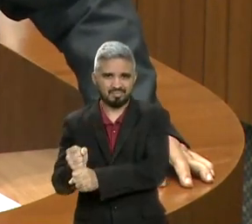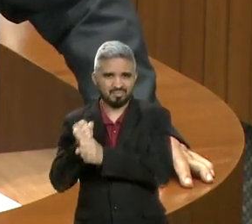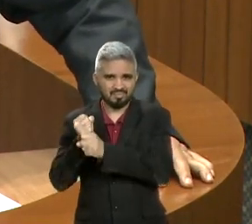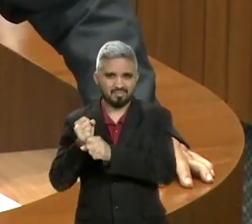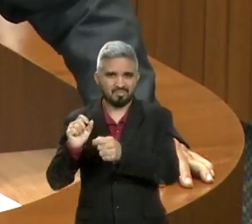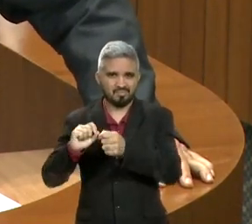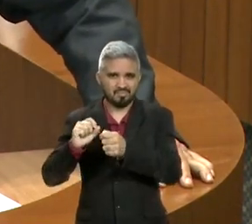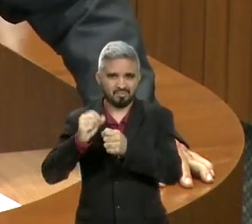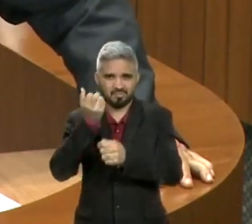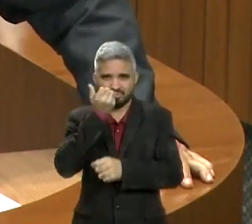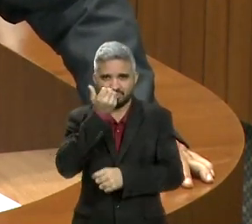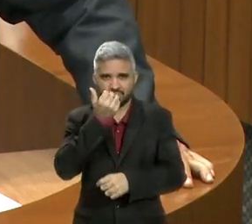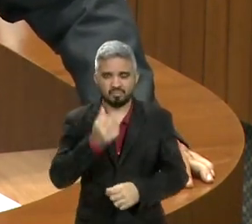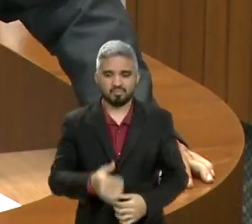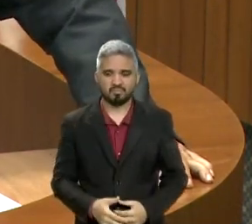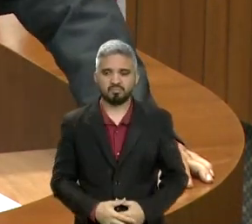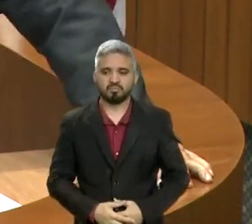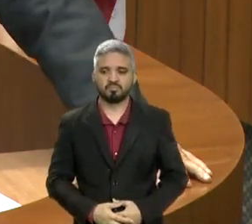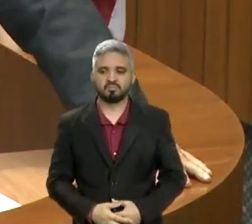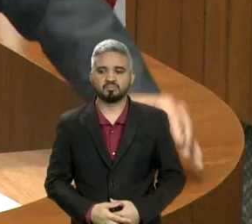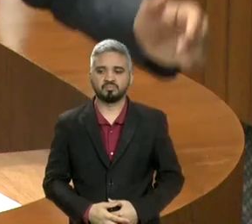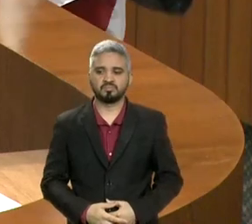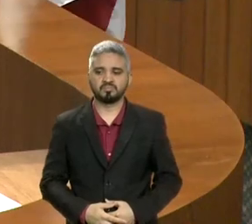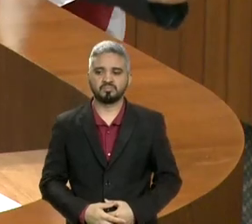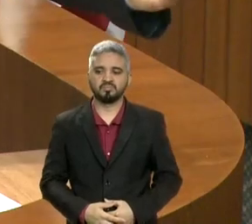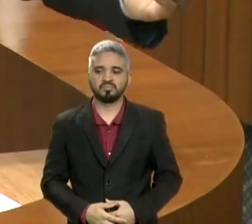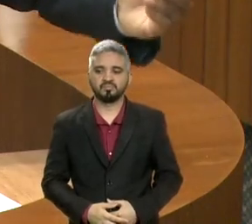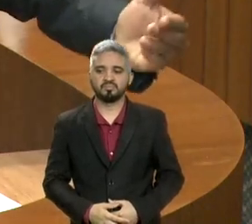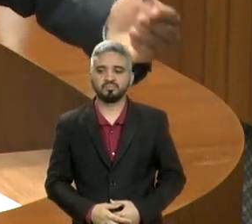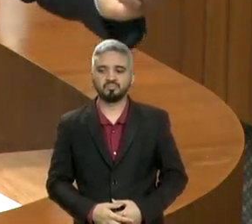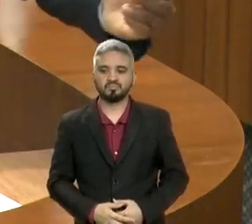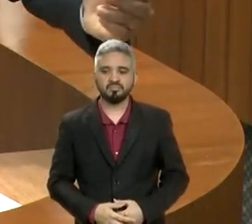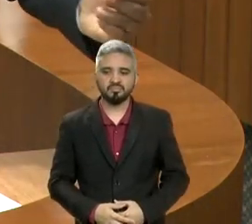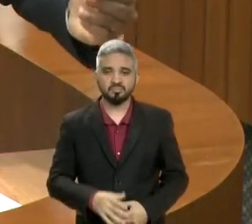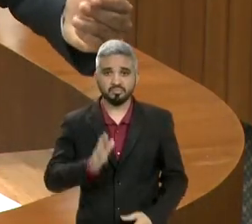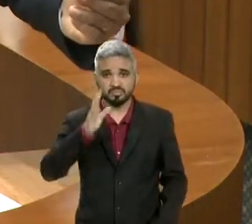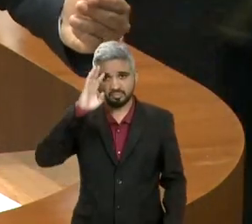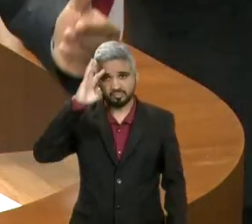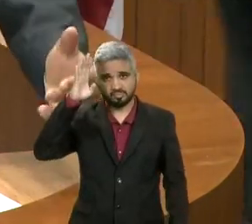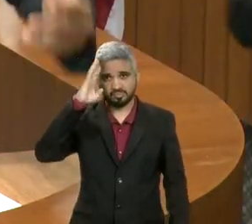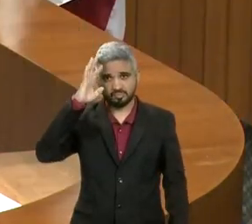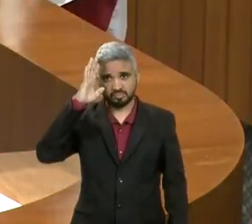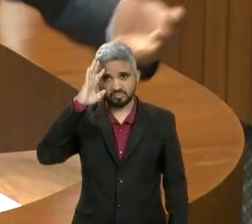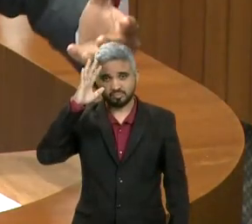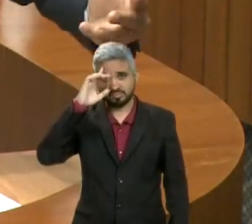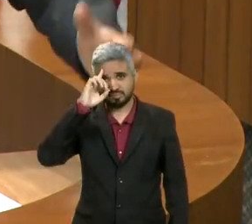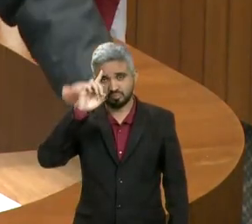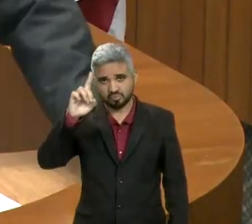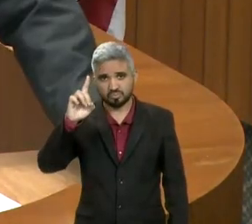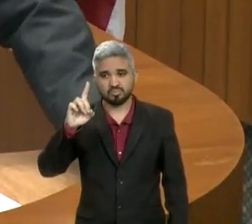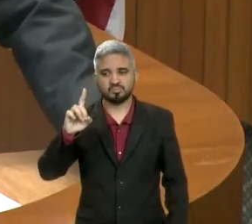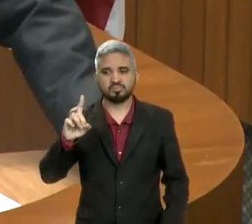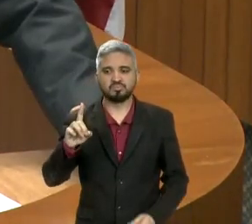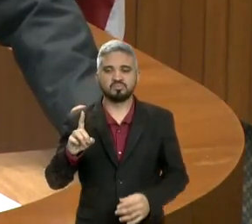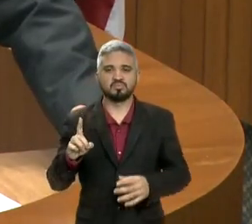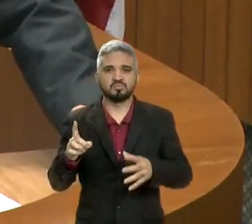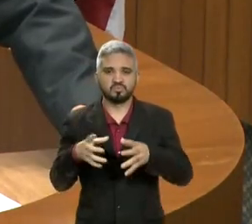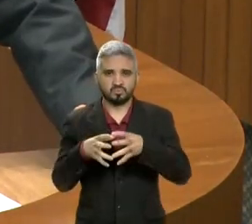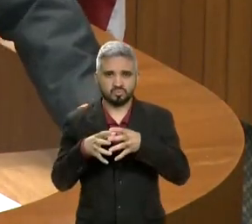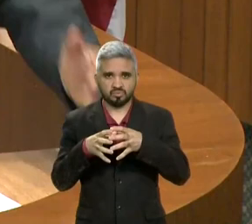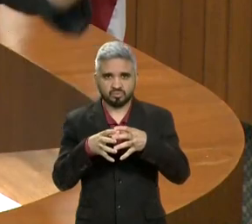passo um minuto para concluir Deputado Você já imaginou no dia que nós estaremos também em grande